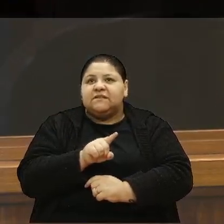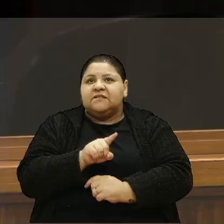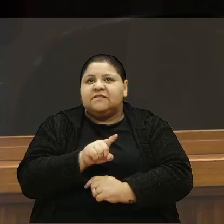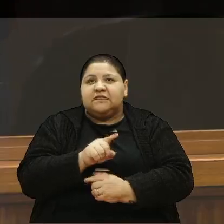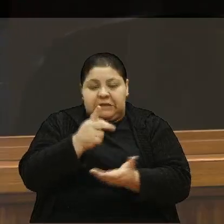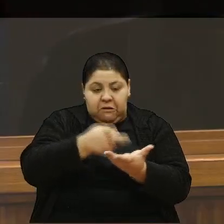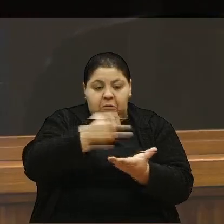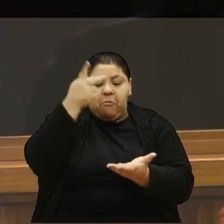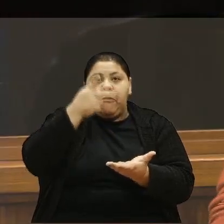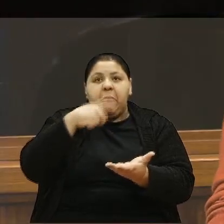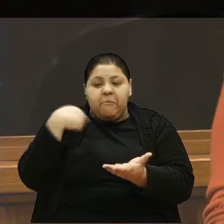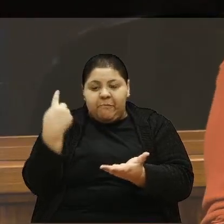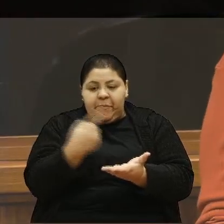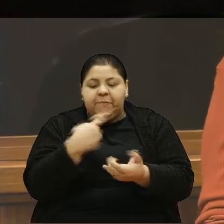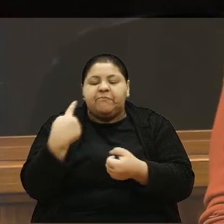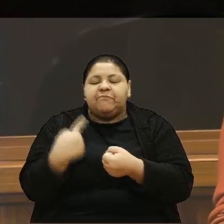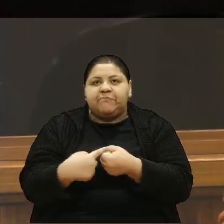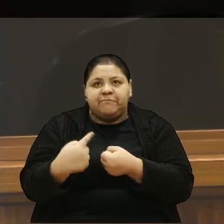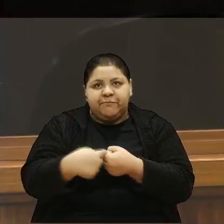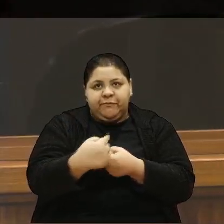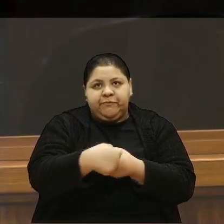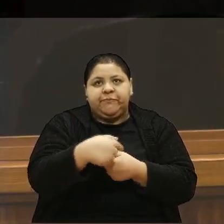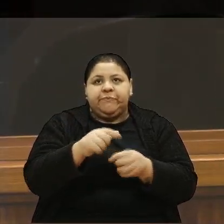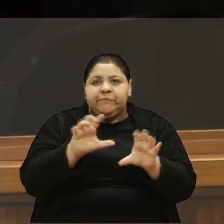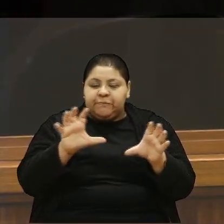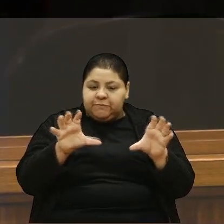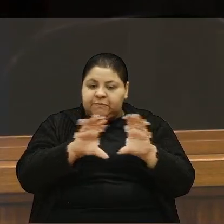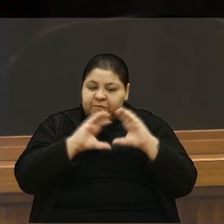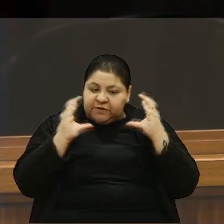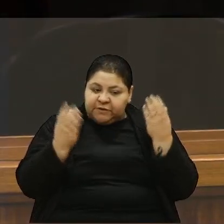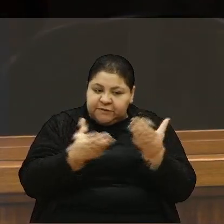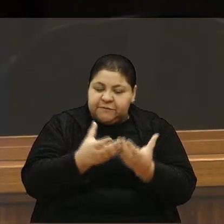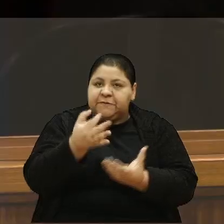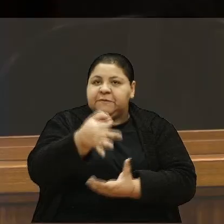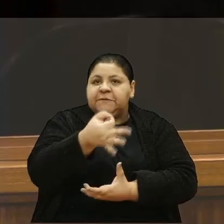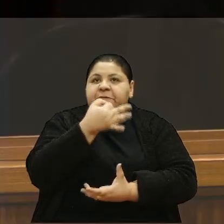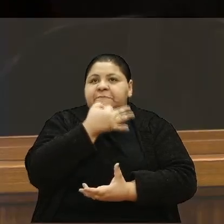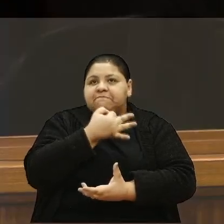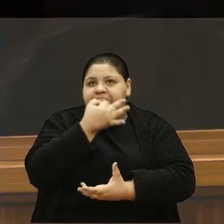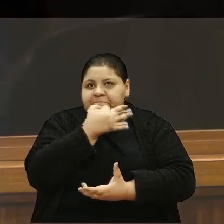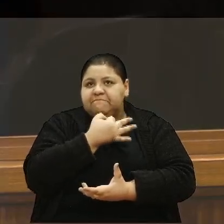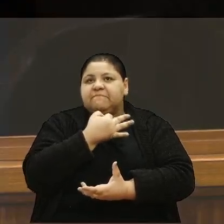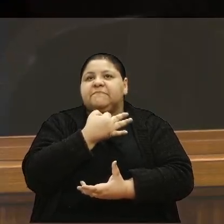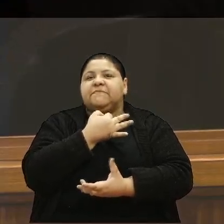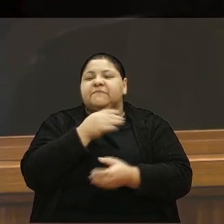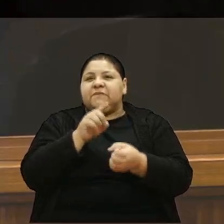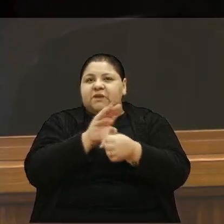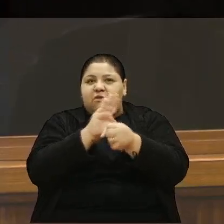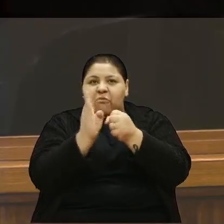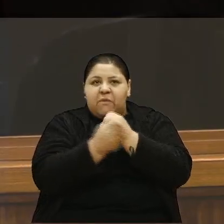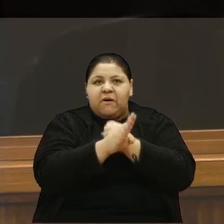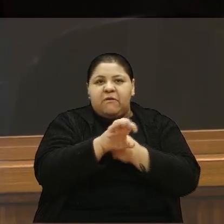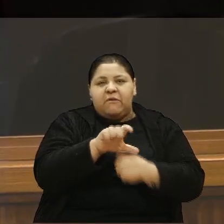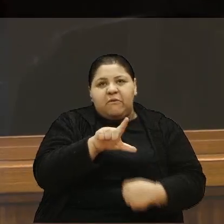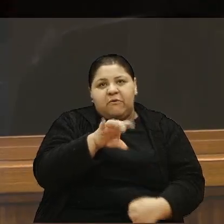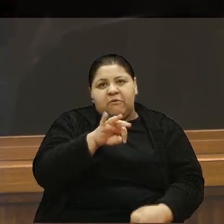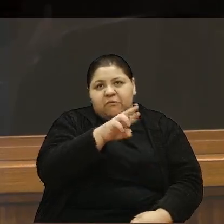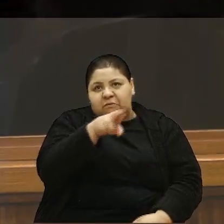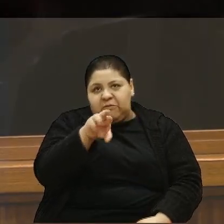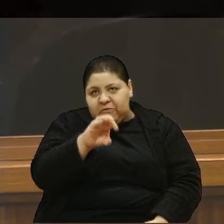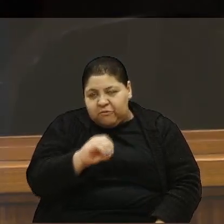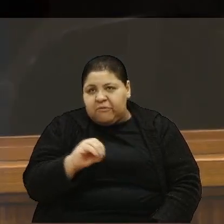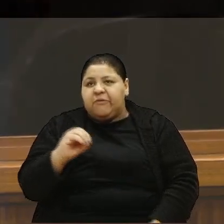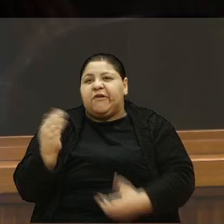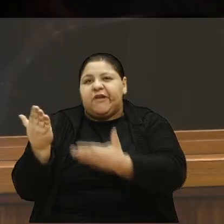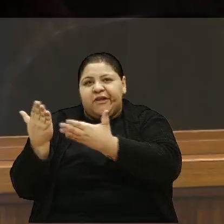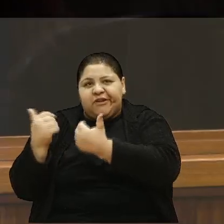título para a nossa cidade, para as comunidades aqui de Caxias. Então, o Beltrão de Queiroz e as gurias que